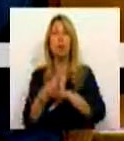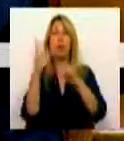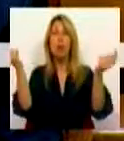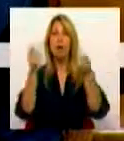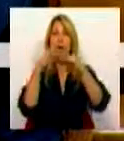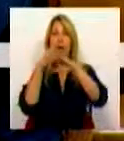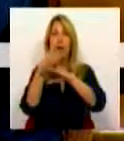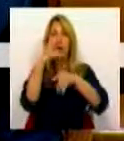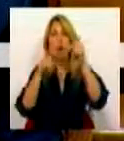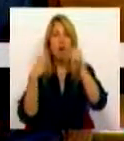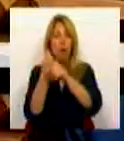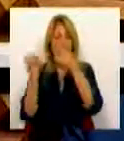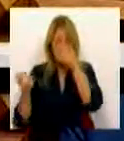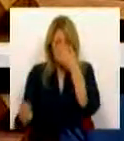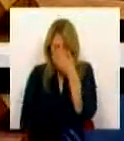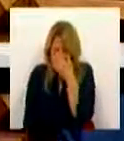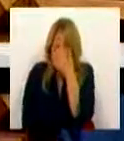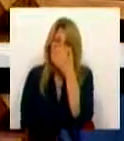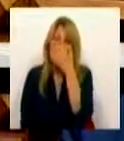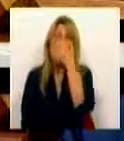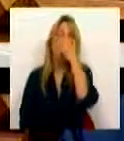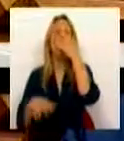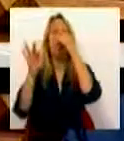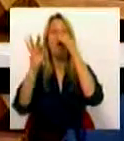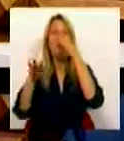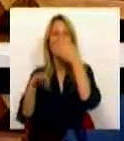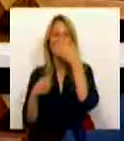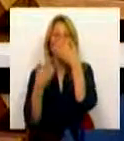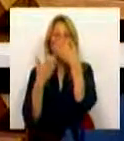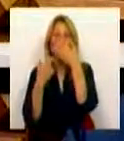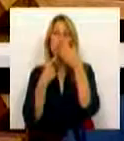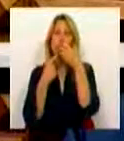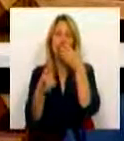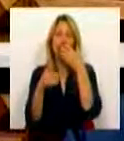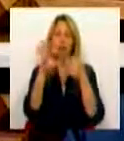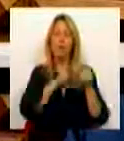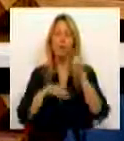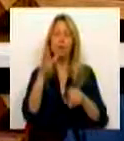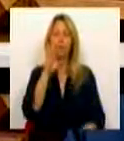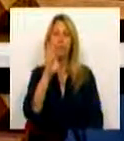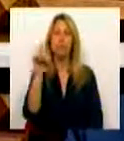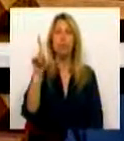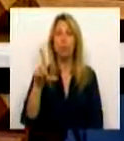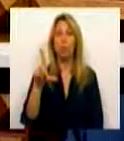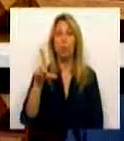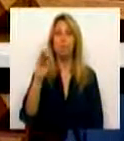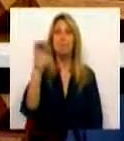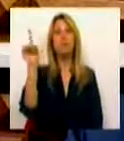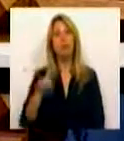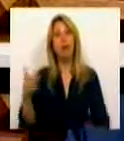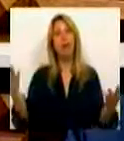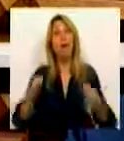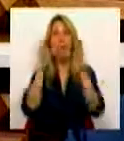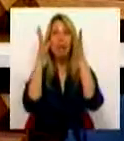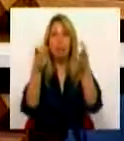consumidores. E termino dizendo que o Sr. Deputado Joel Sá, de facto, está muito desatento relativamente